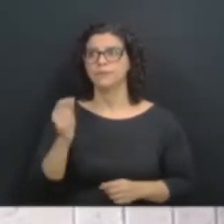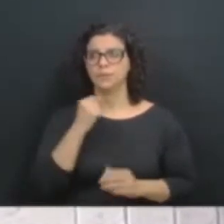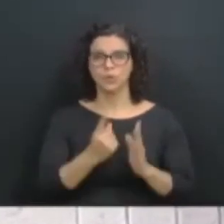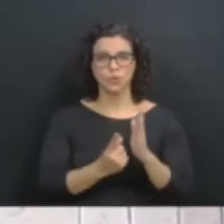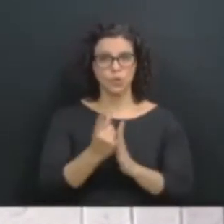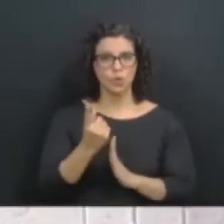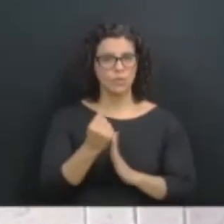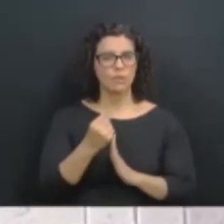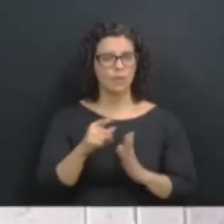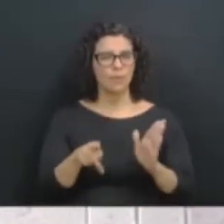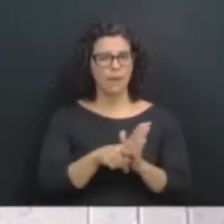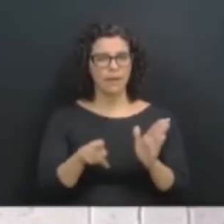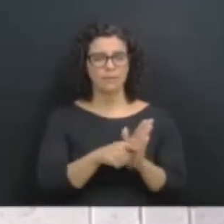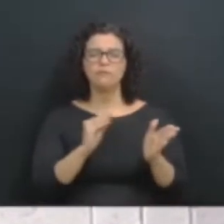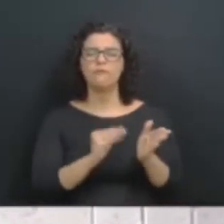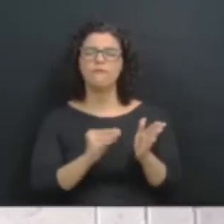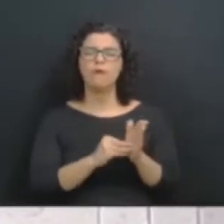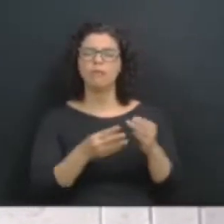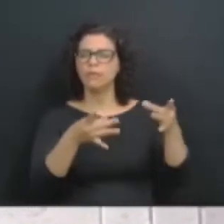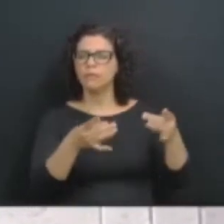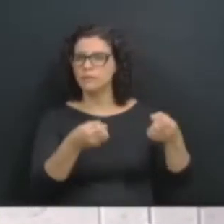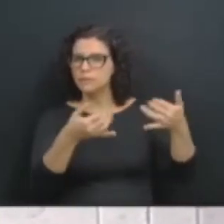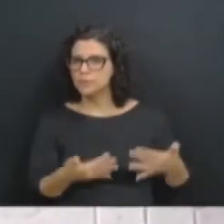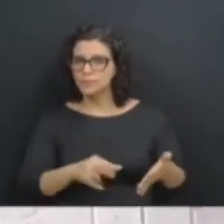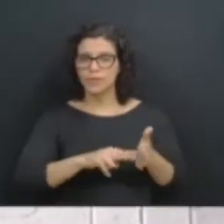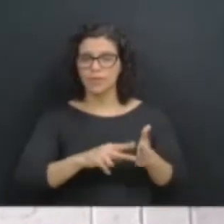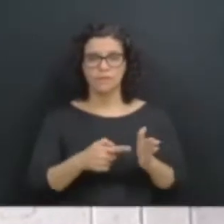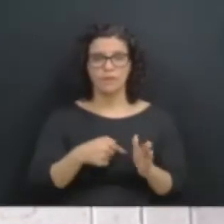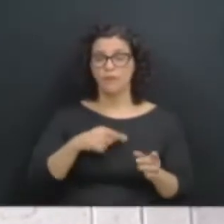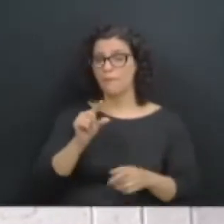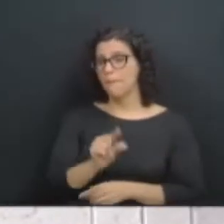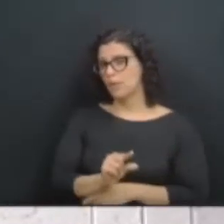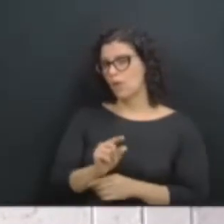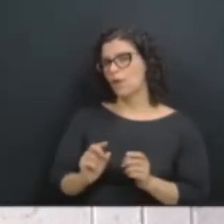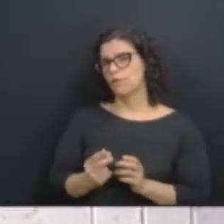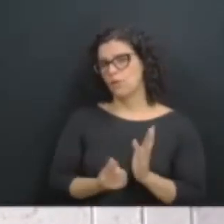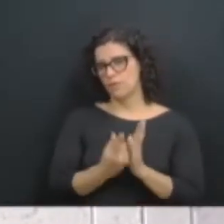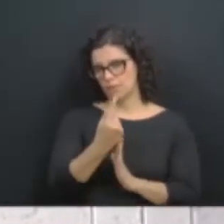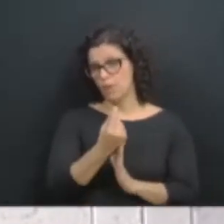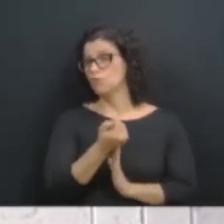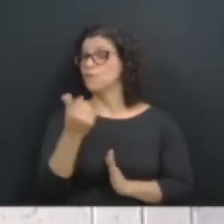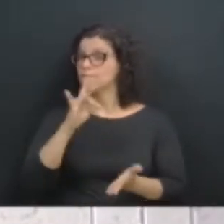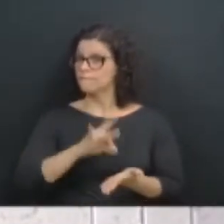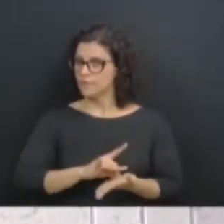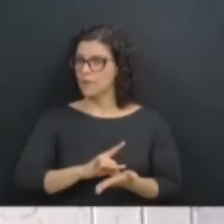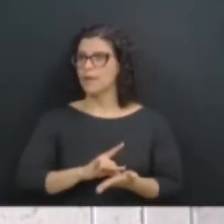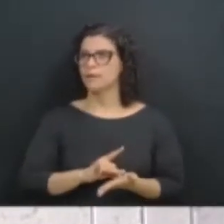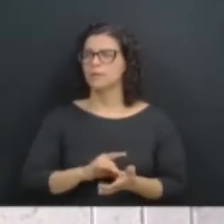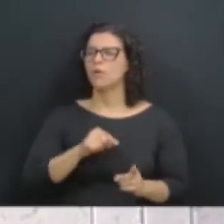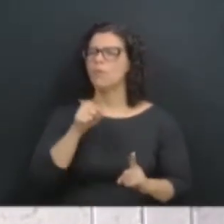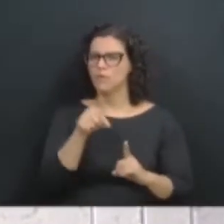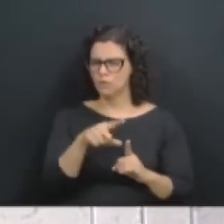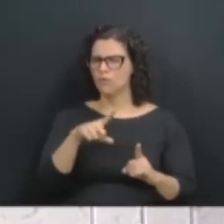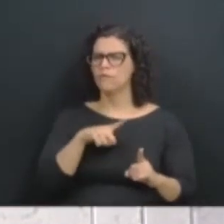orçamento subestimado, ou seja, se projetou a menor, mas de forma intencional,